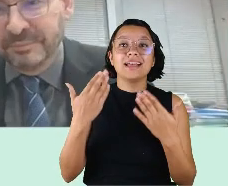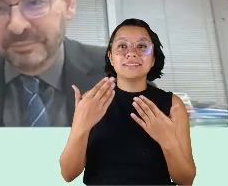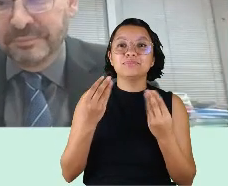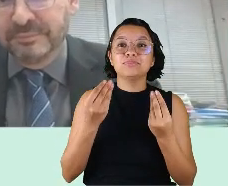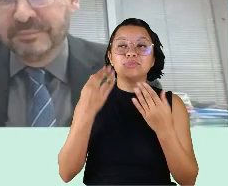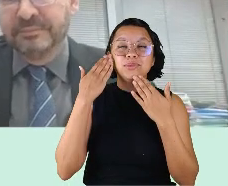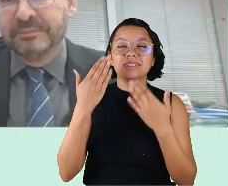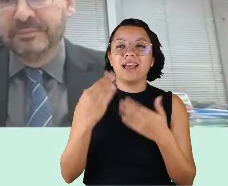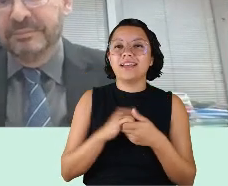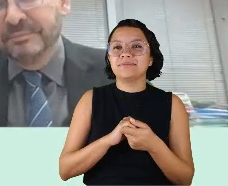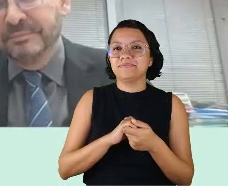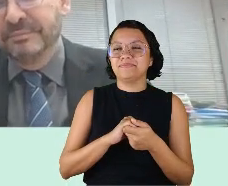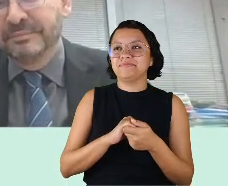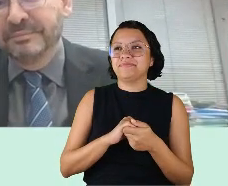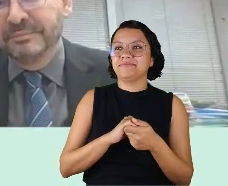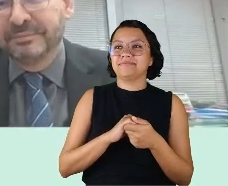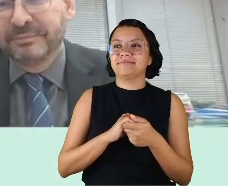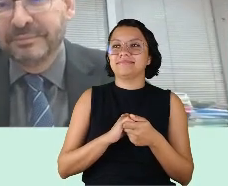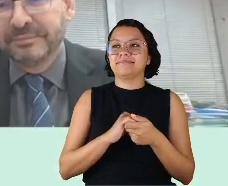gente, muito obrigada.